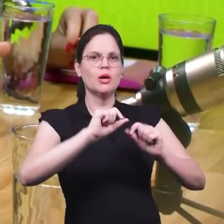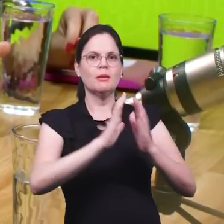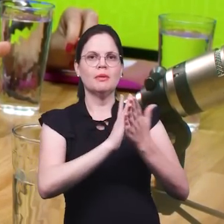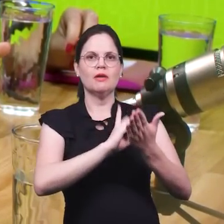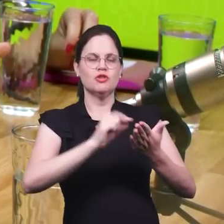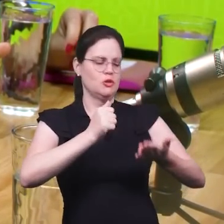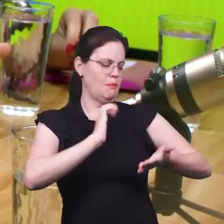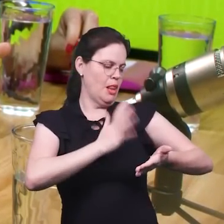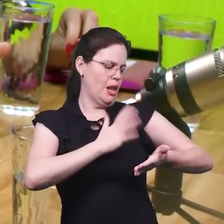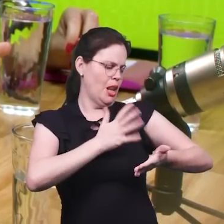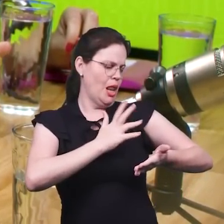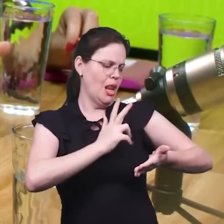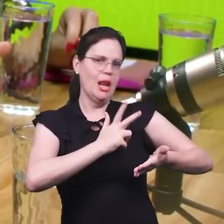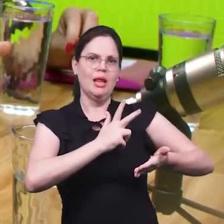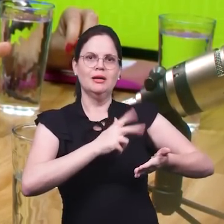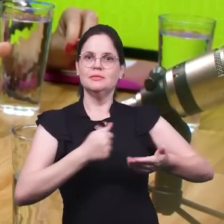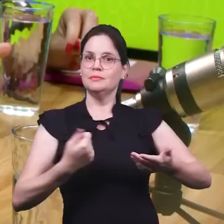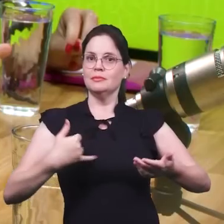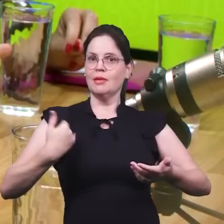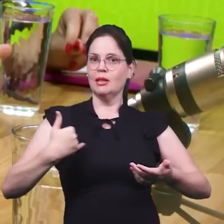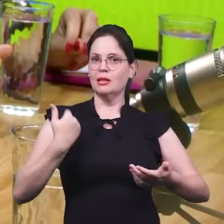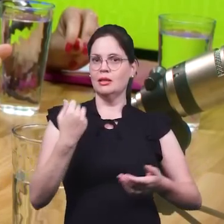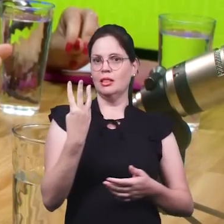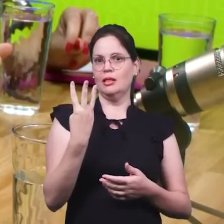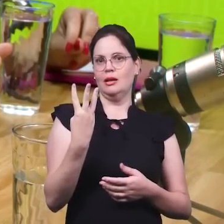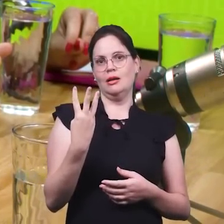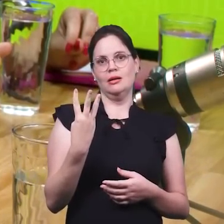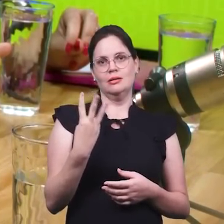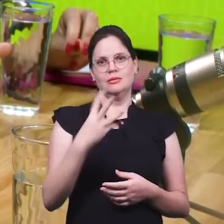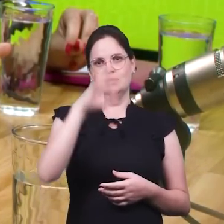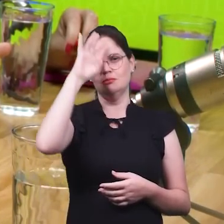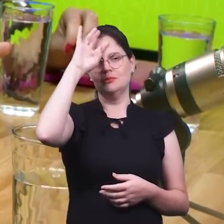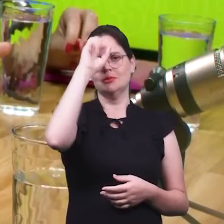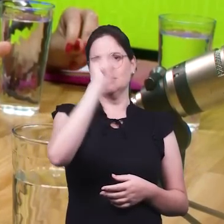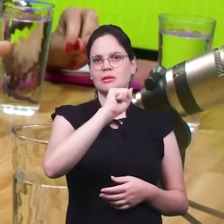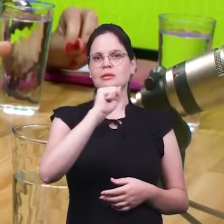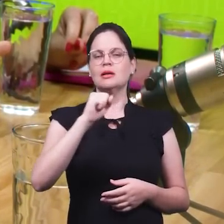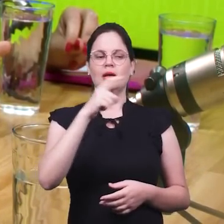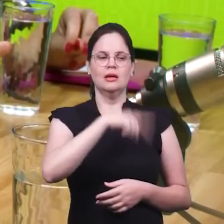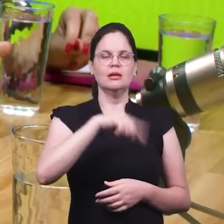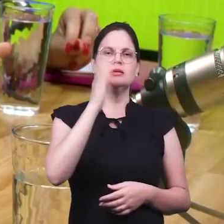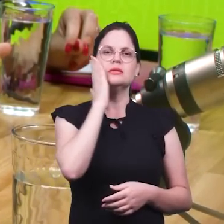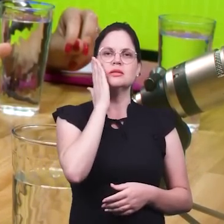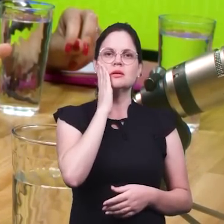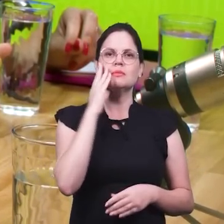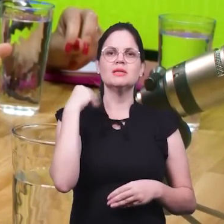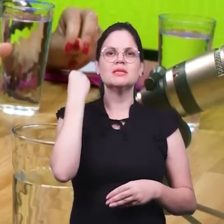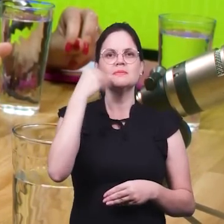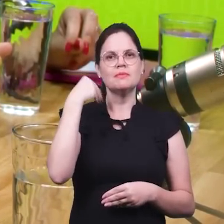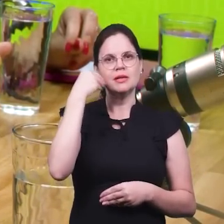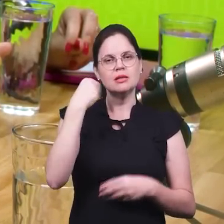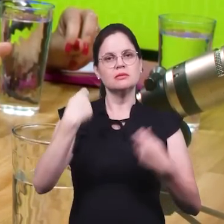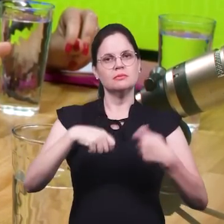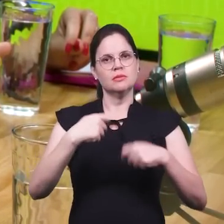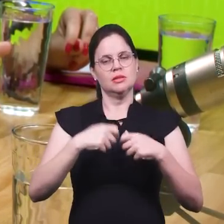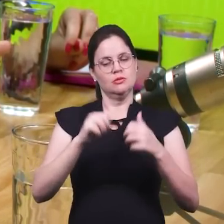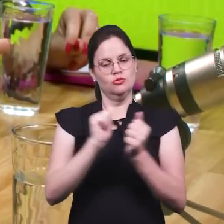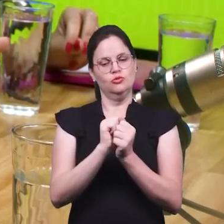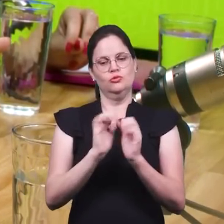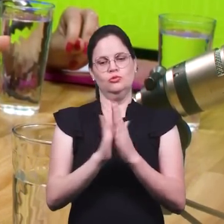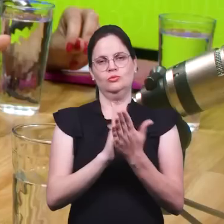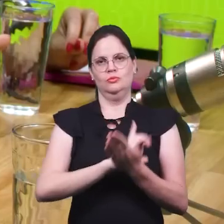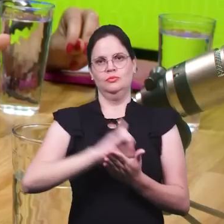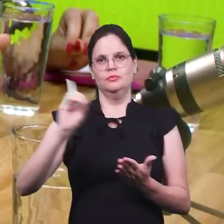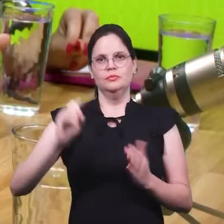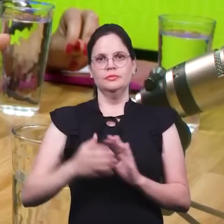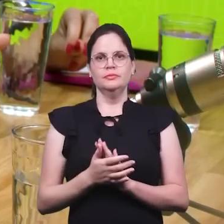abrimos a Bíblia para bebês de até 3 anos, para que eles possam saber que as experiências vêm da palavra também, né? E o que